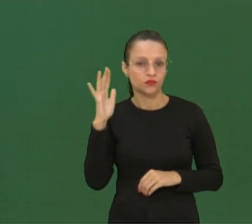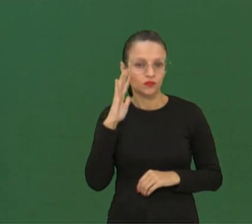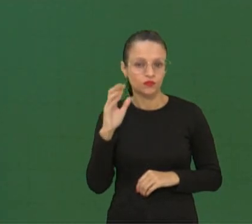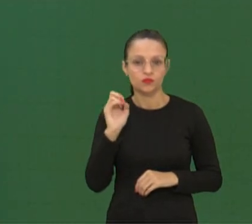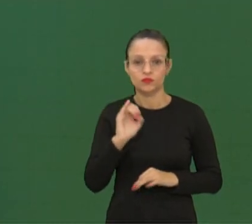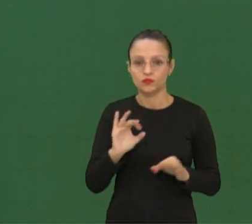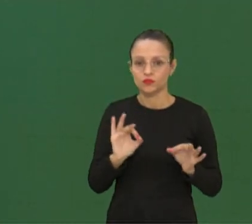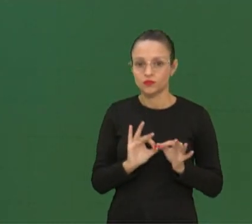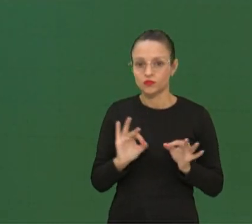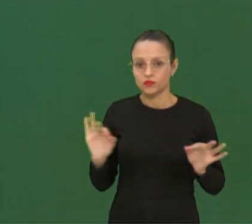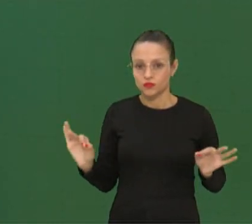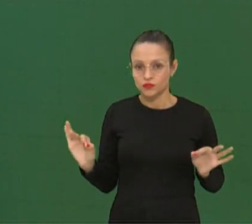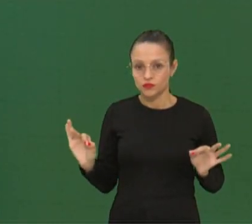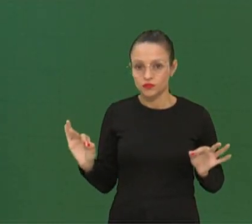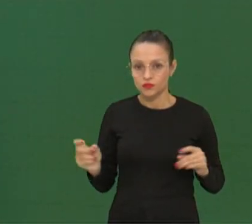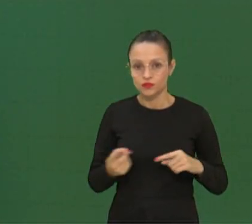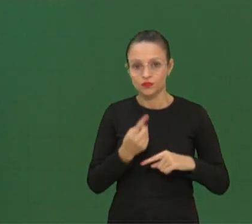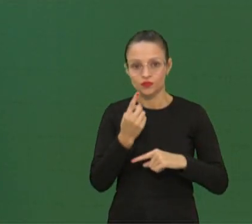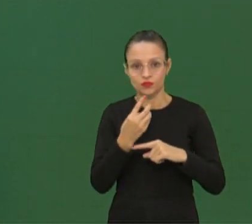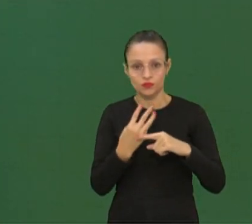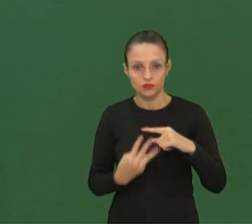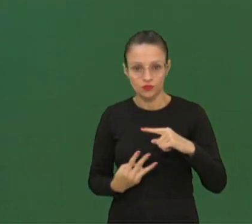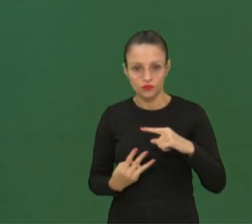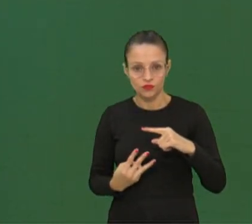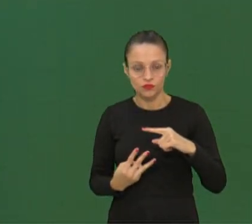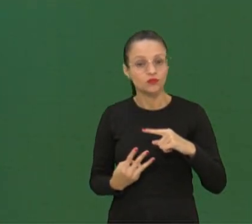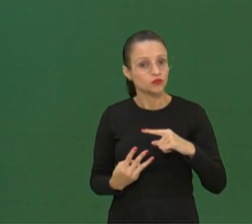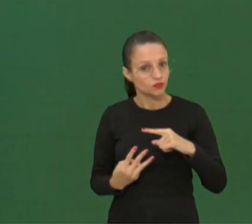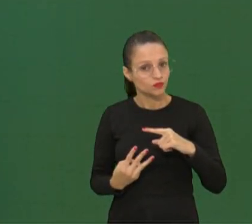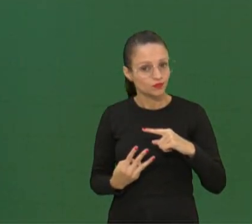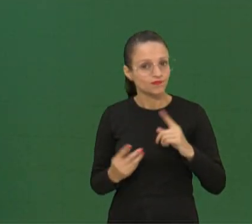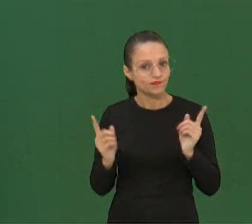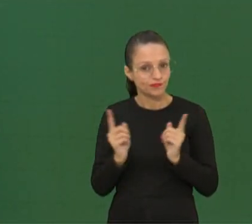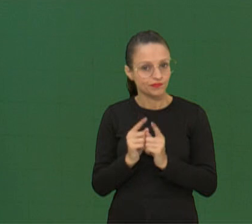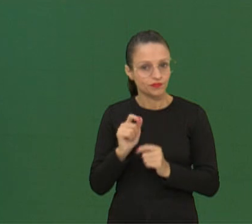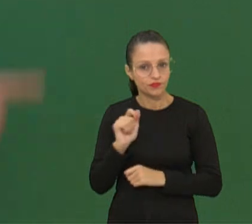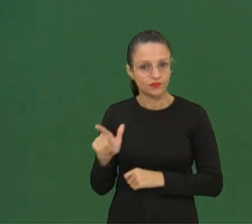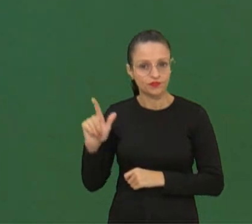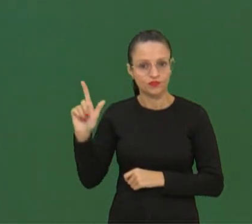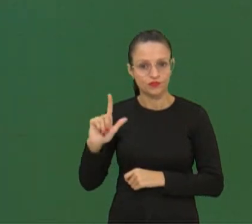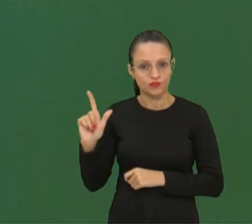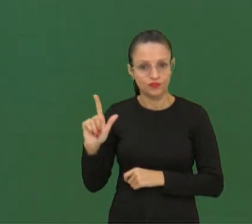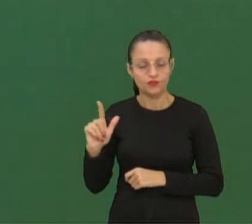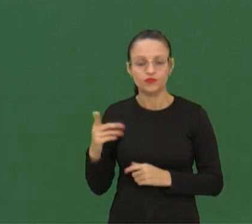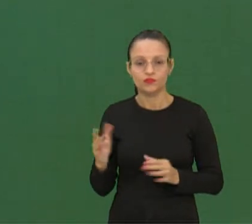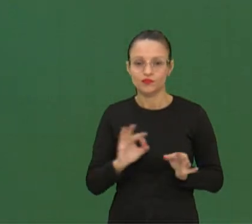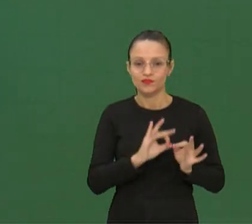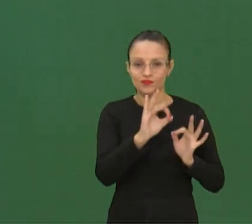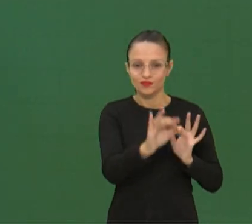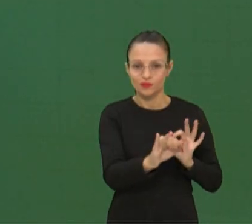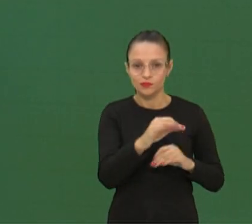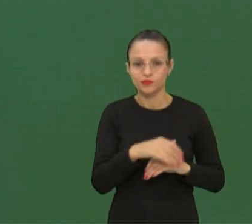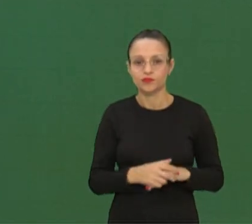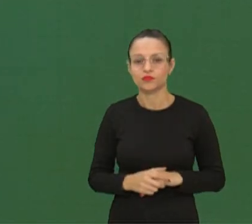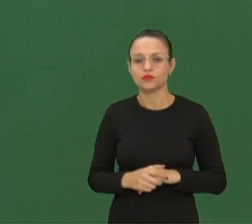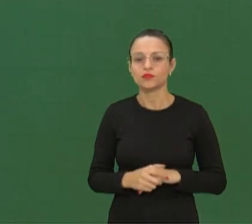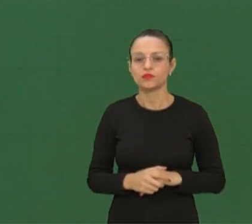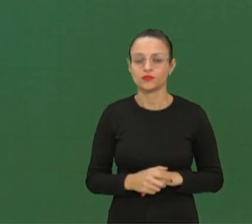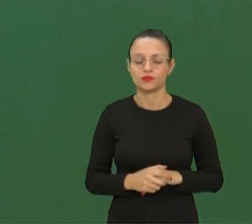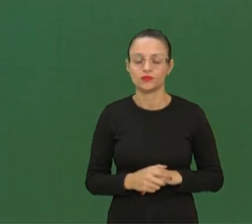se o comprimento é 1/3 da largura, então o comprimento tem que ser menor que a largura. Tá? Por isso que o professor colocou exatamente assim.